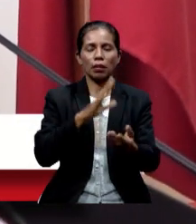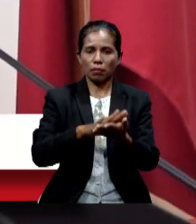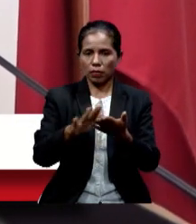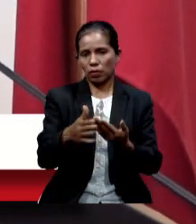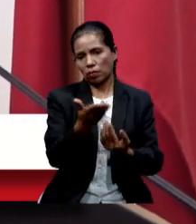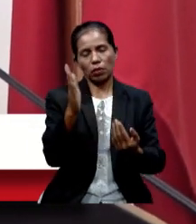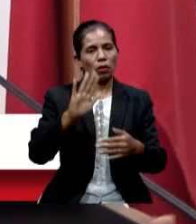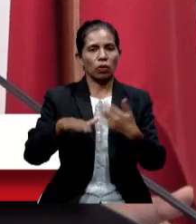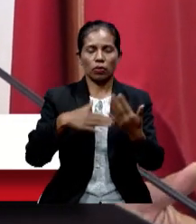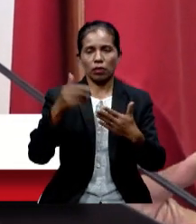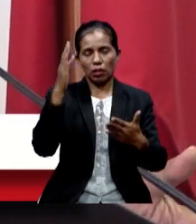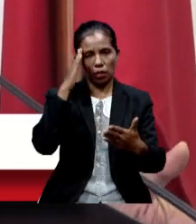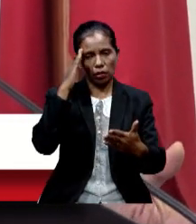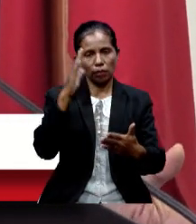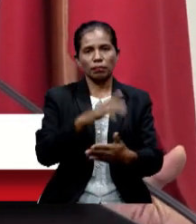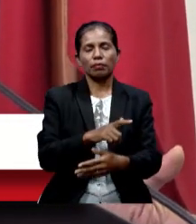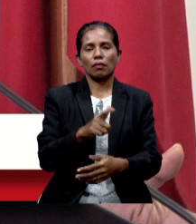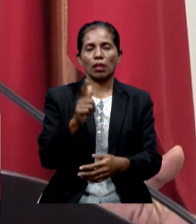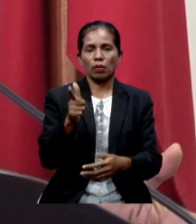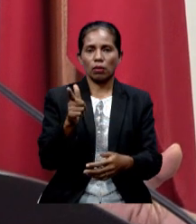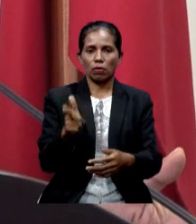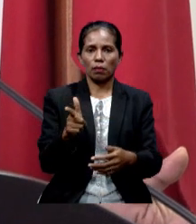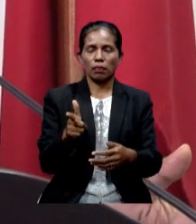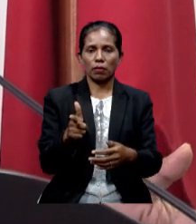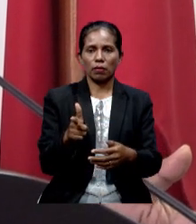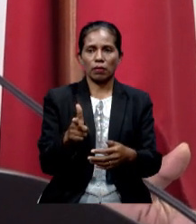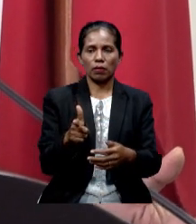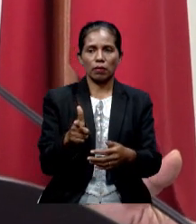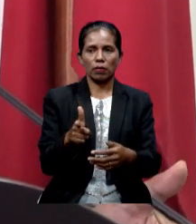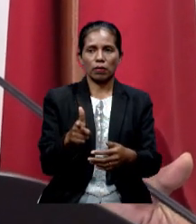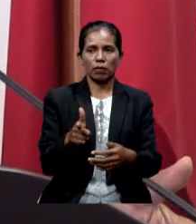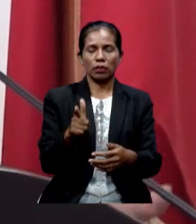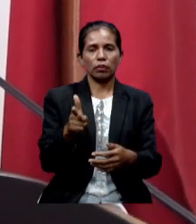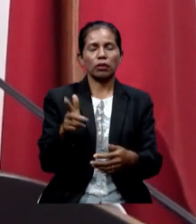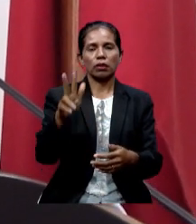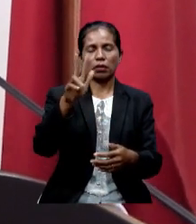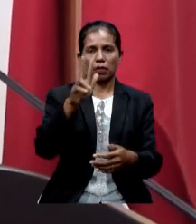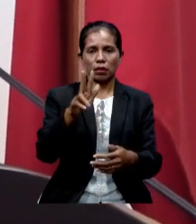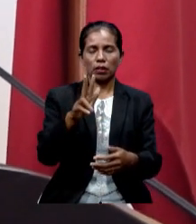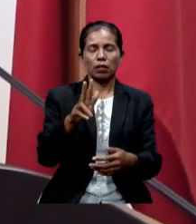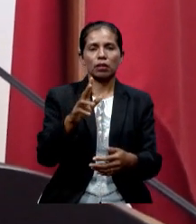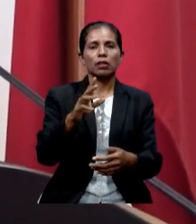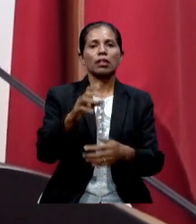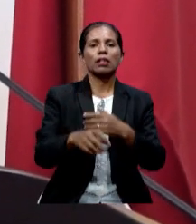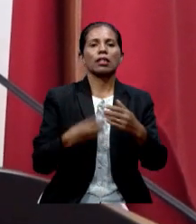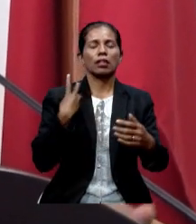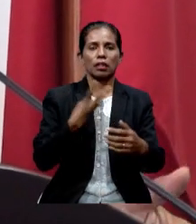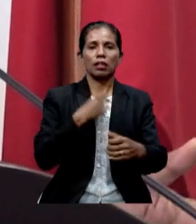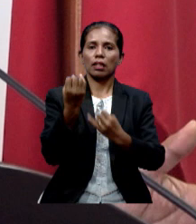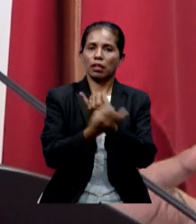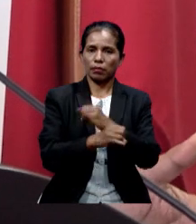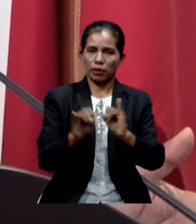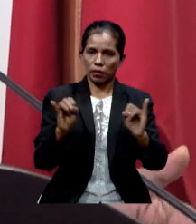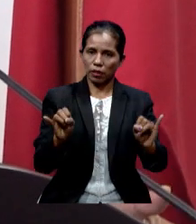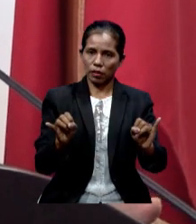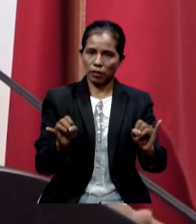até ne kata 20 quase que tá 24 23 anos ona ita o com rasican e